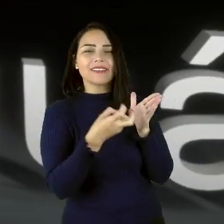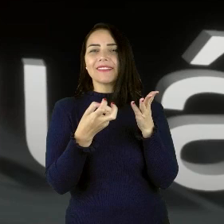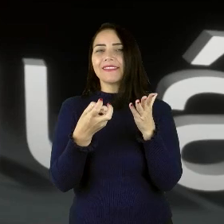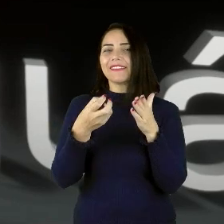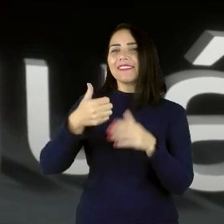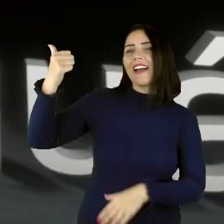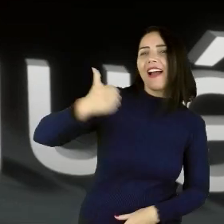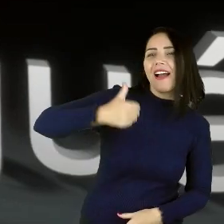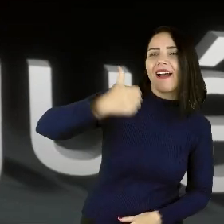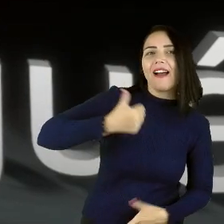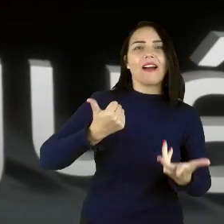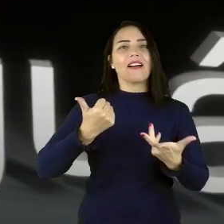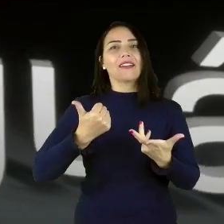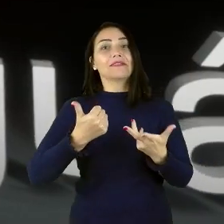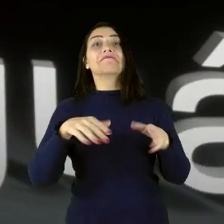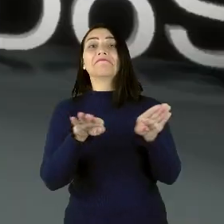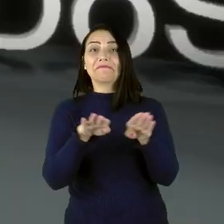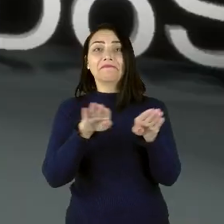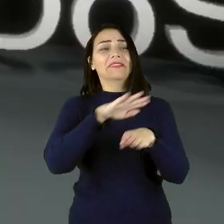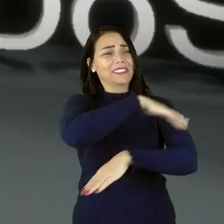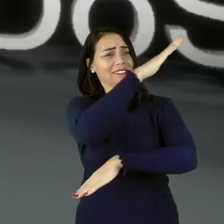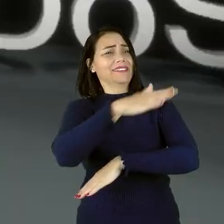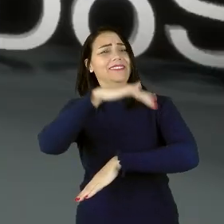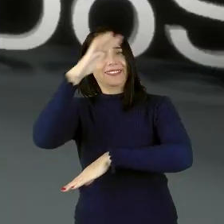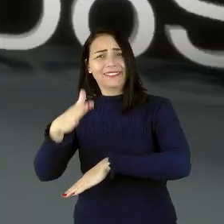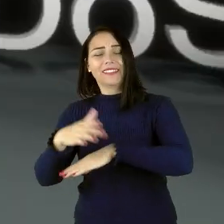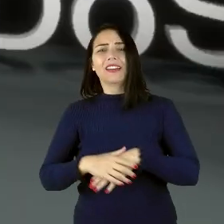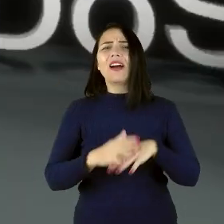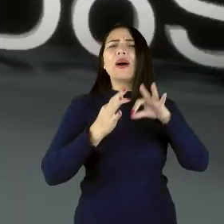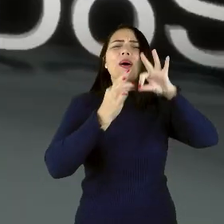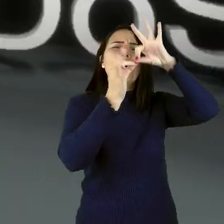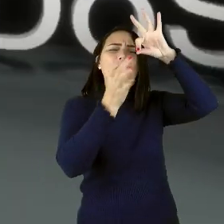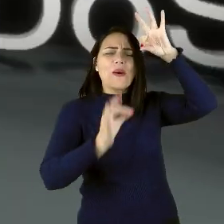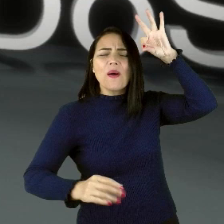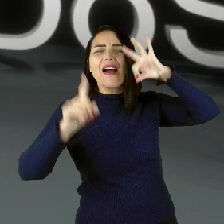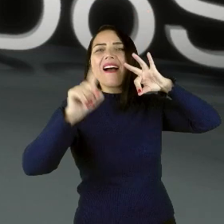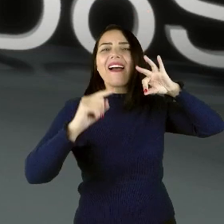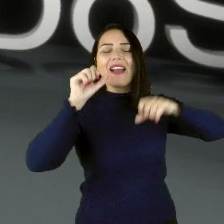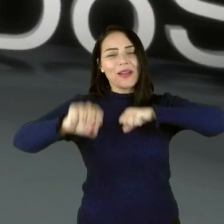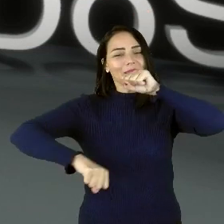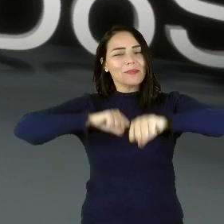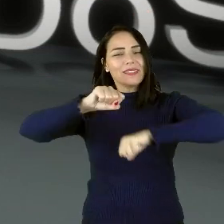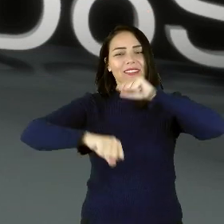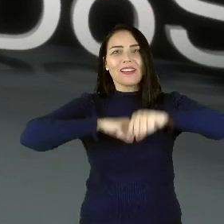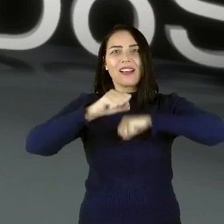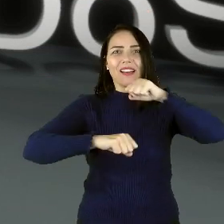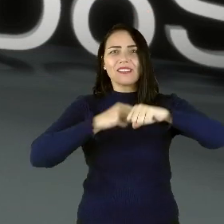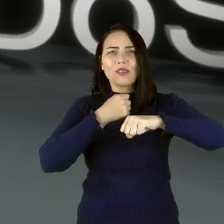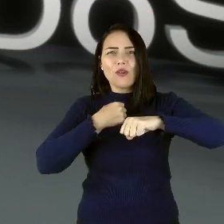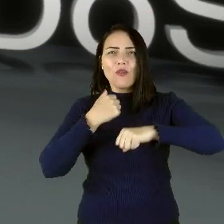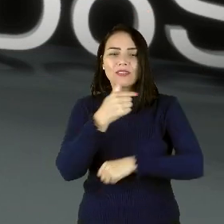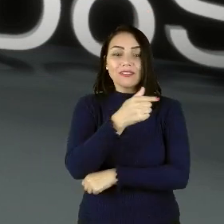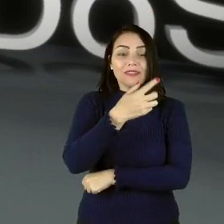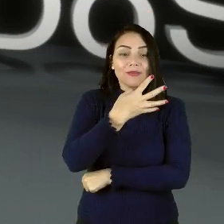de camelo. A mais longa delas foi uma viagem de bicicleta, uma volta ao mundo em